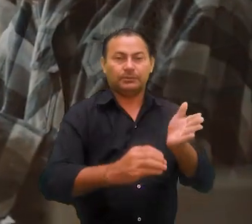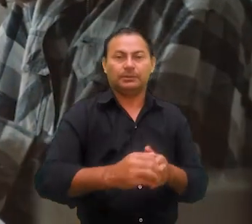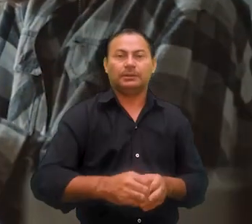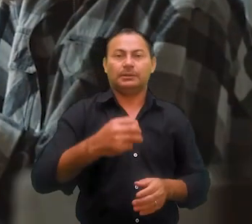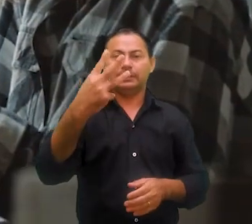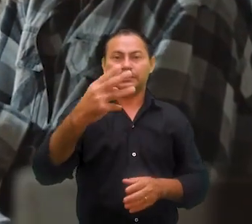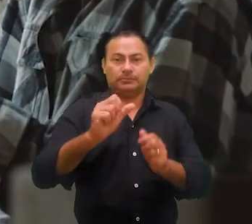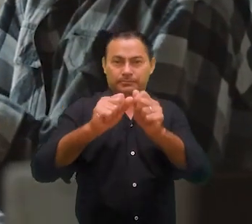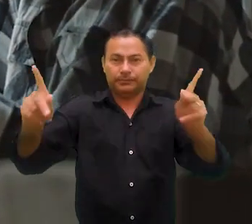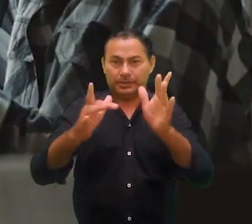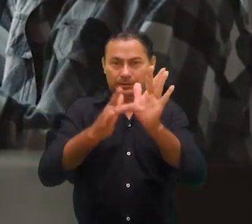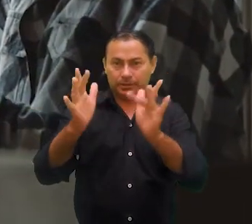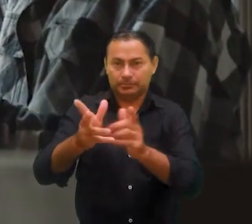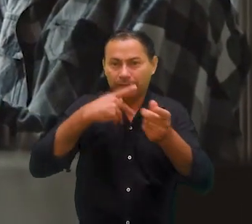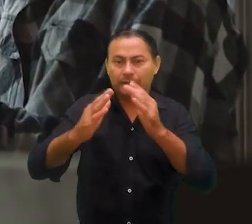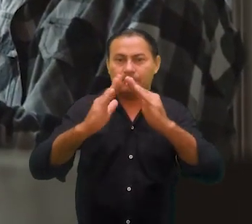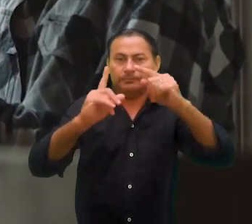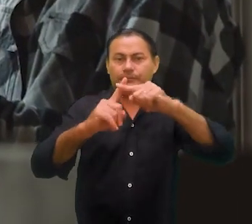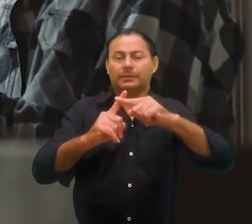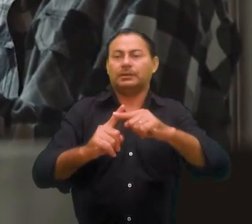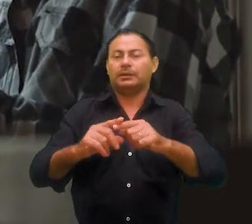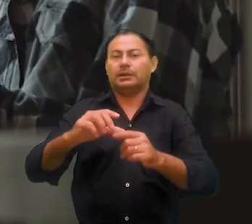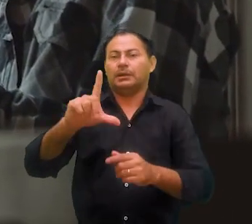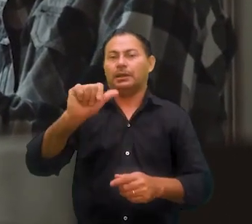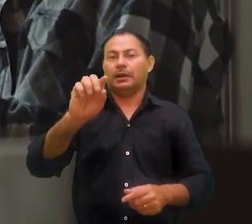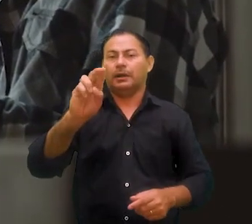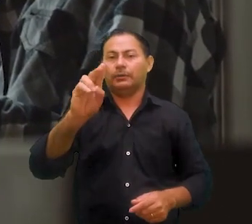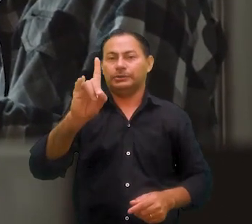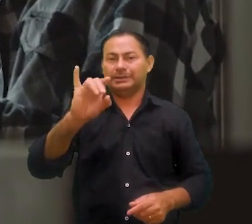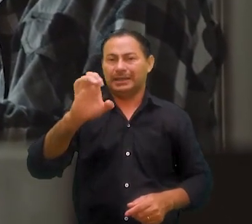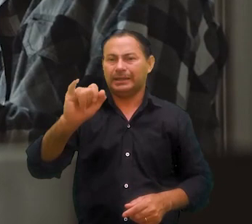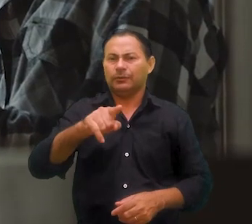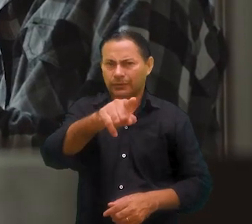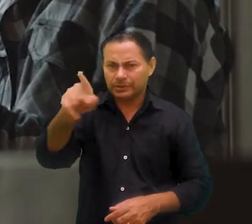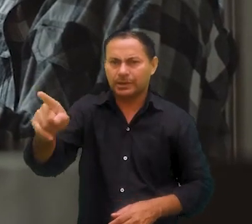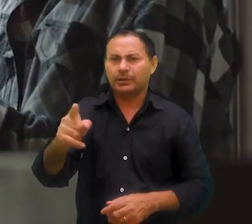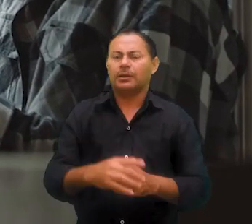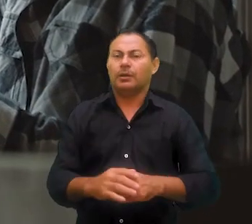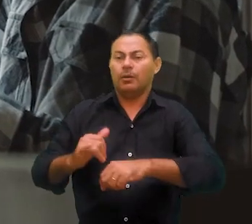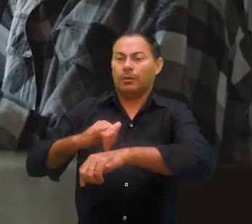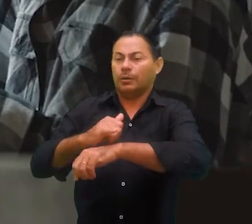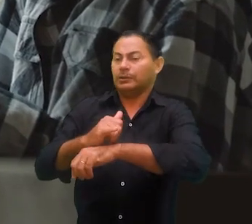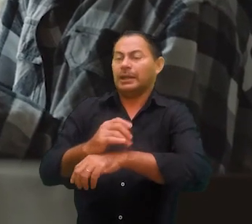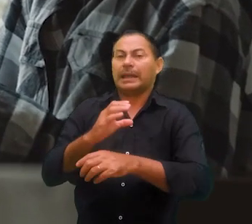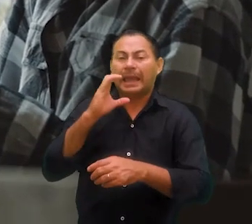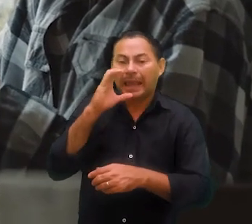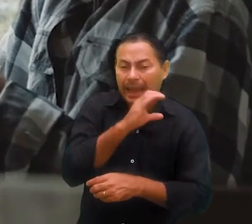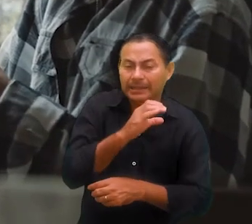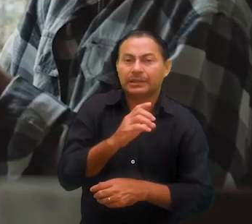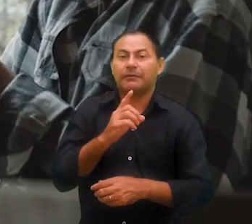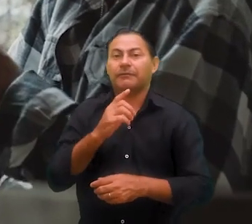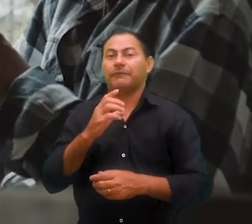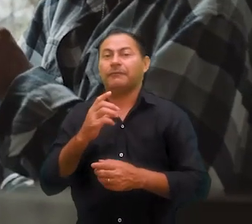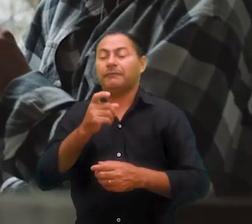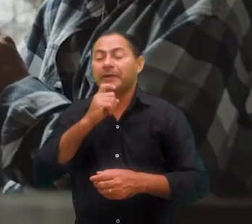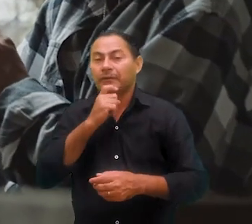No capítulo 3 de Apocalipse, Jesus afirma para a igreja de Laodiceia: assim, porque você é morno, não é frio nem